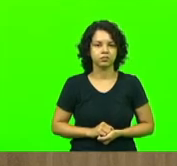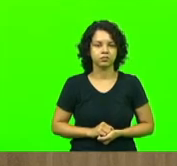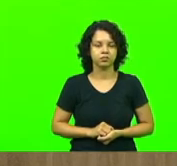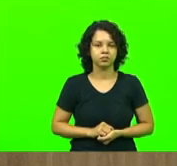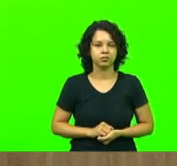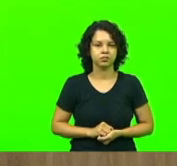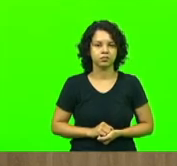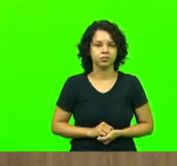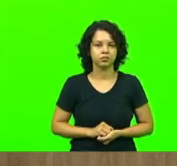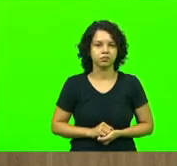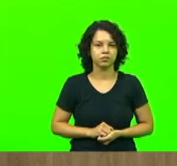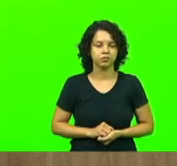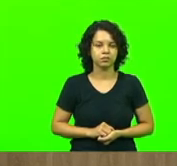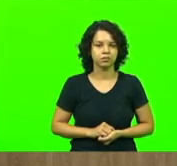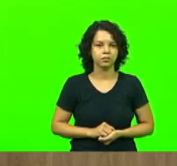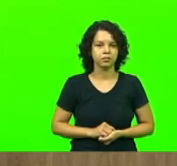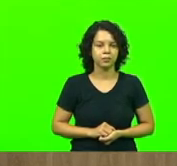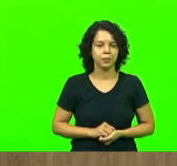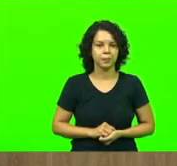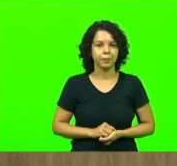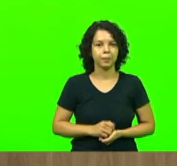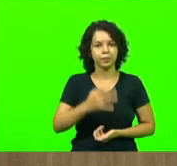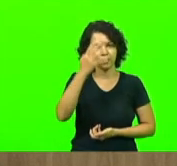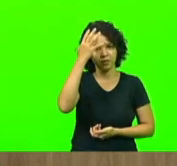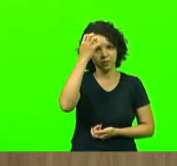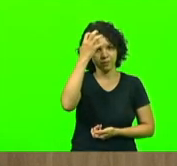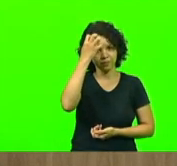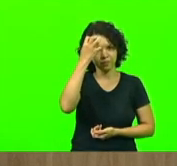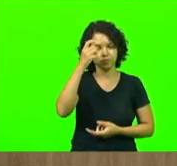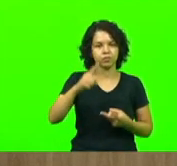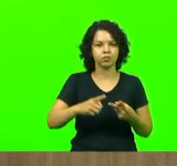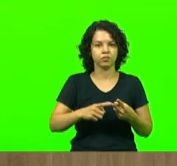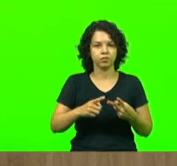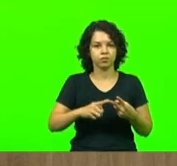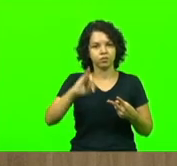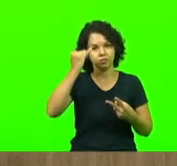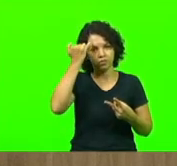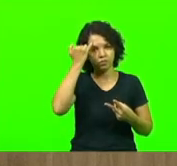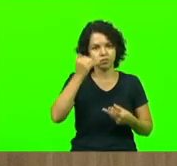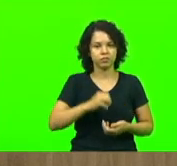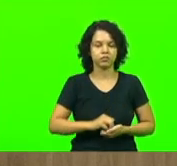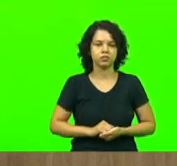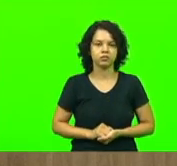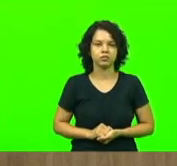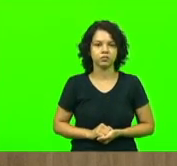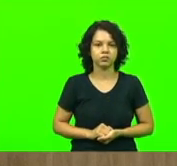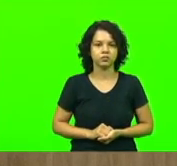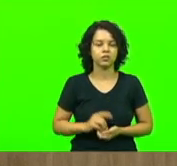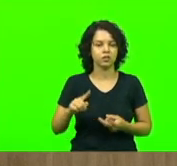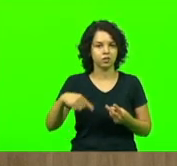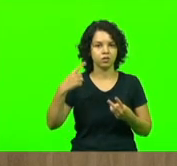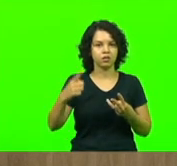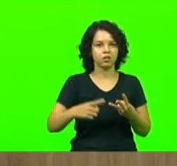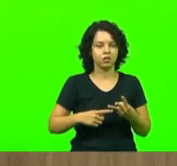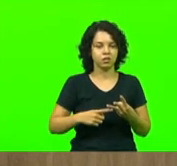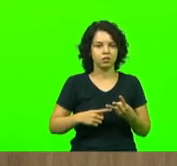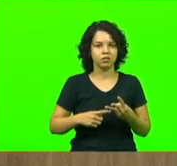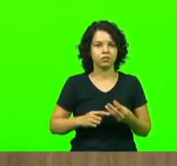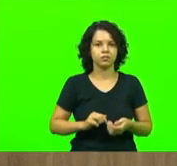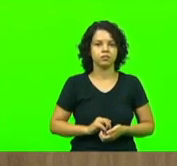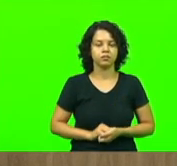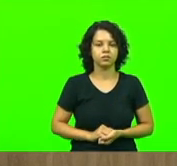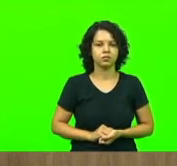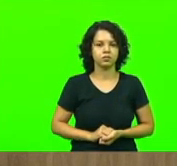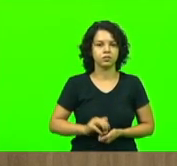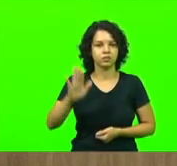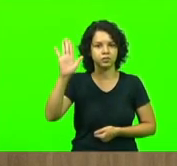Senhor presidente, deputado, senhor deputado presidente. Deputado Ismael, ainda senhor escrito, presidente. Deputado Jair Mioto. Depois, deputado. Senhor presidente. Eu também